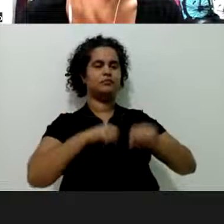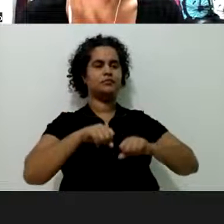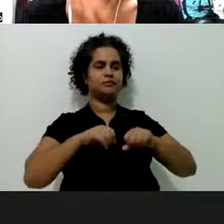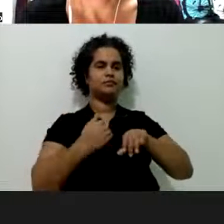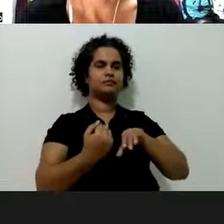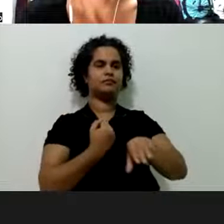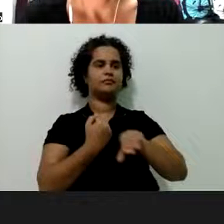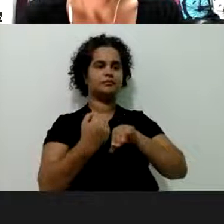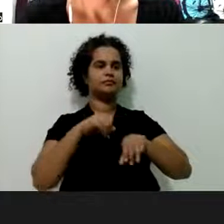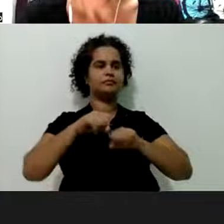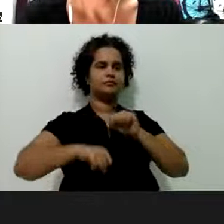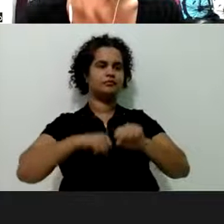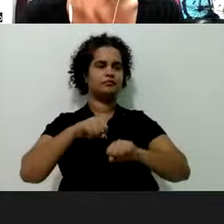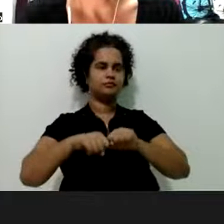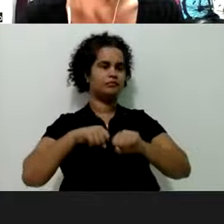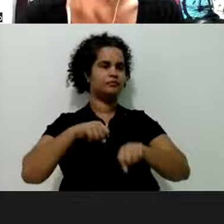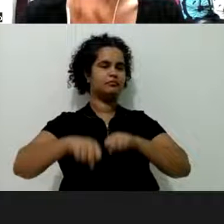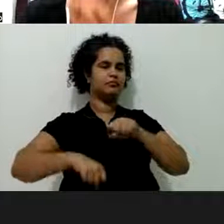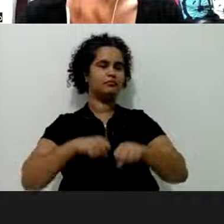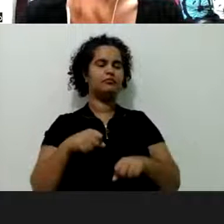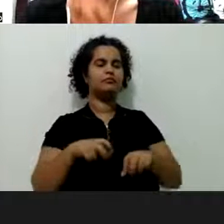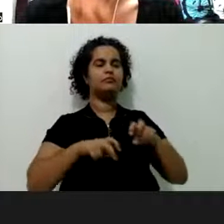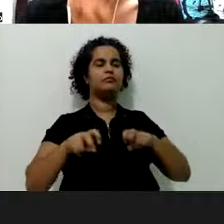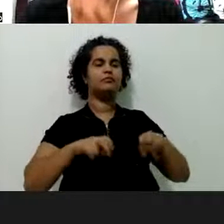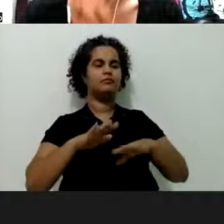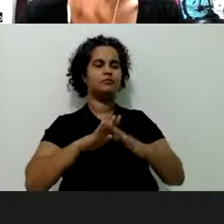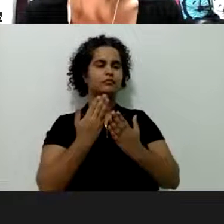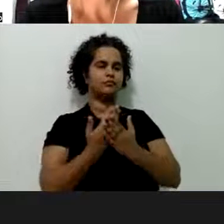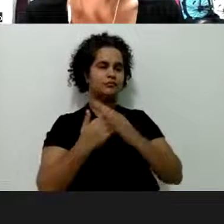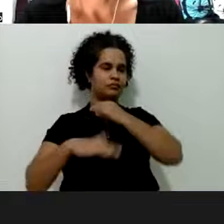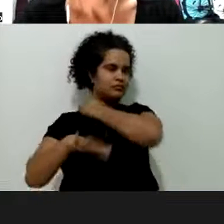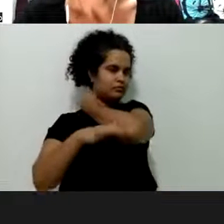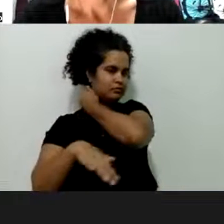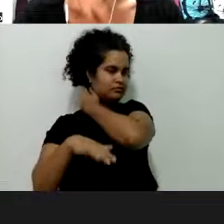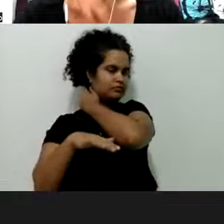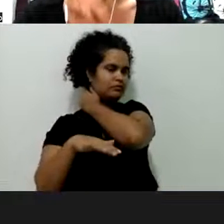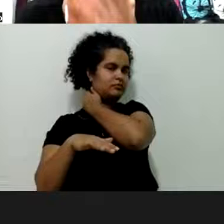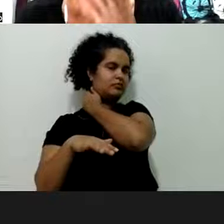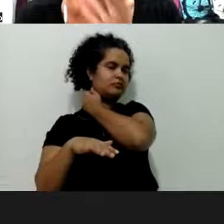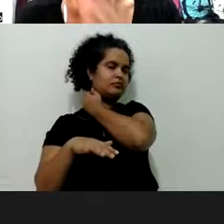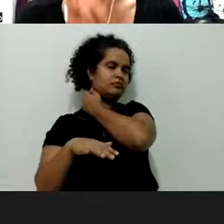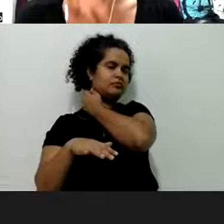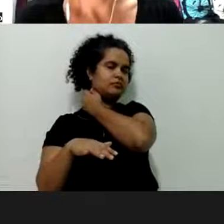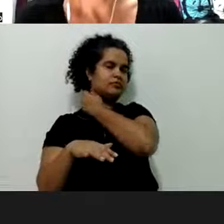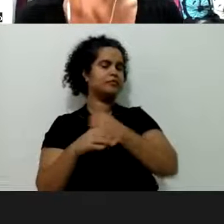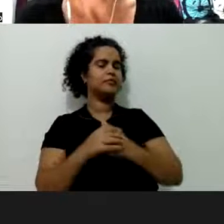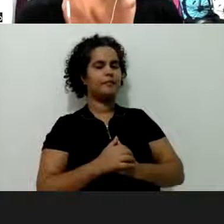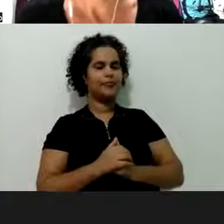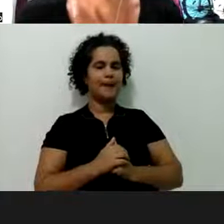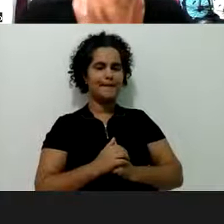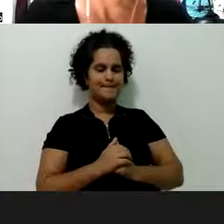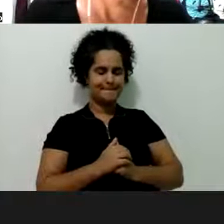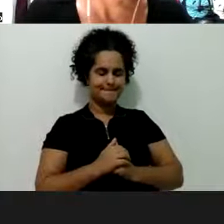mais efetivos, estão com ações em entornos escolares, que é um programa bem interessante, e estão com essa ação que